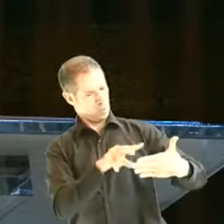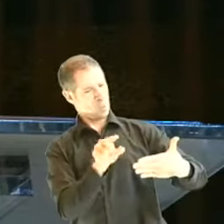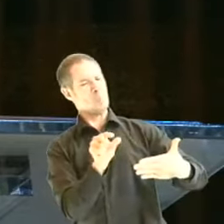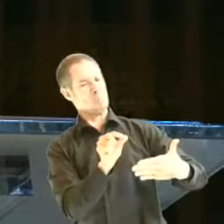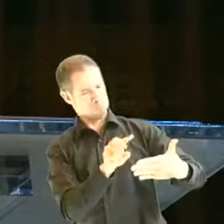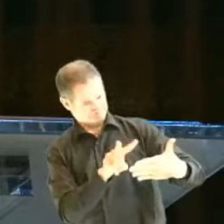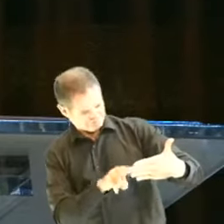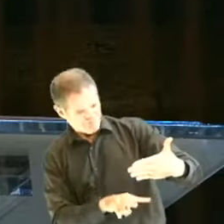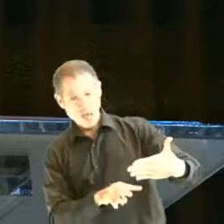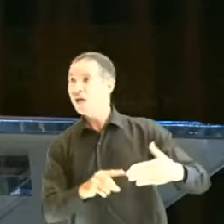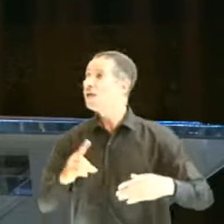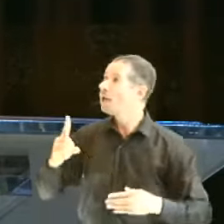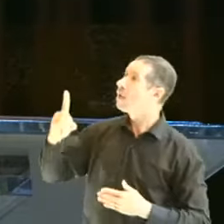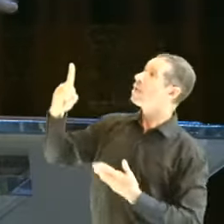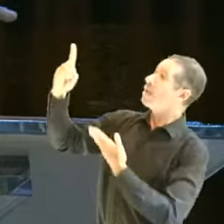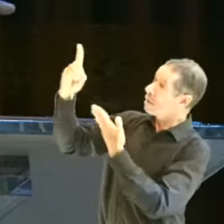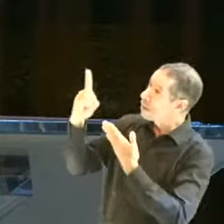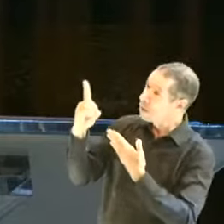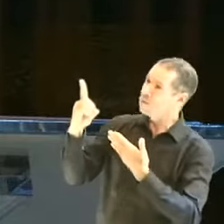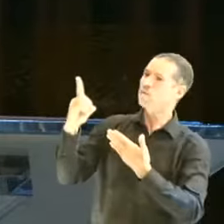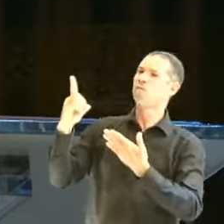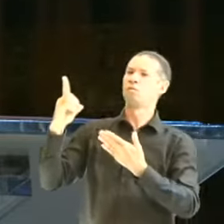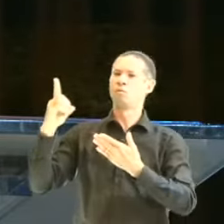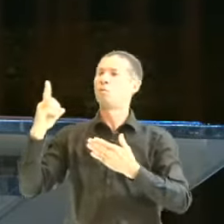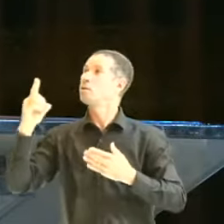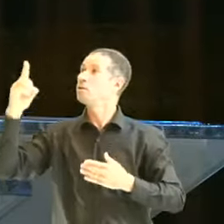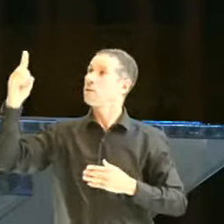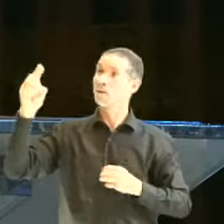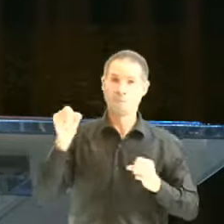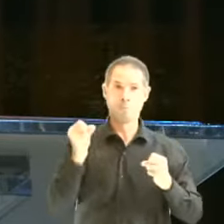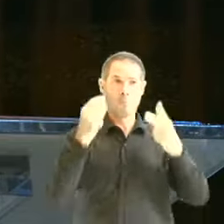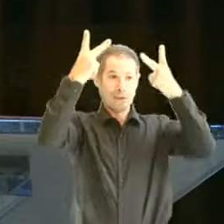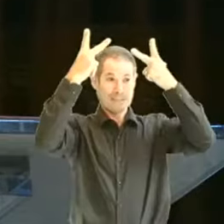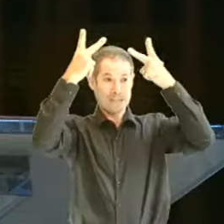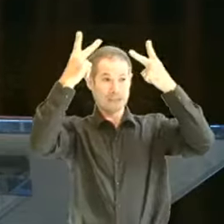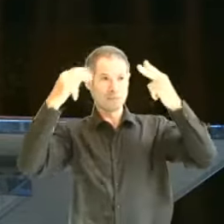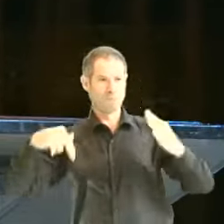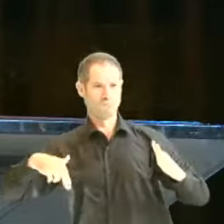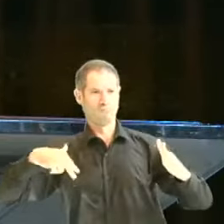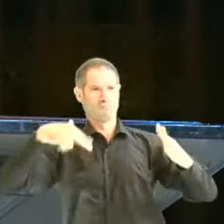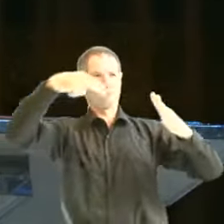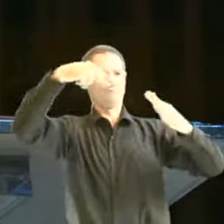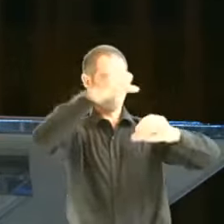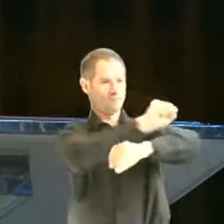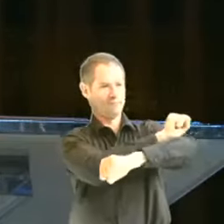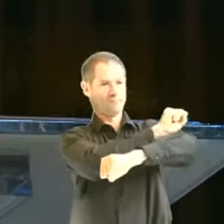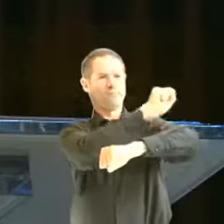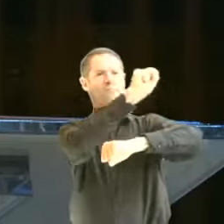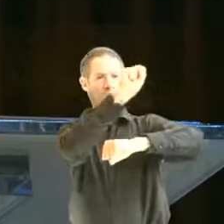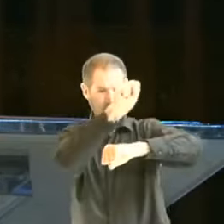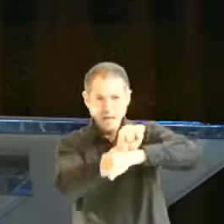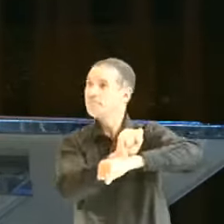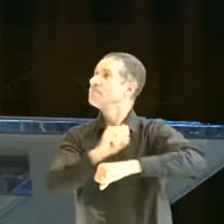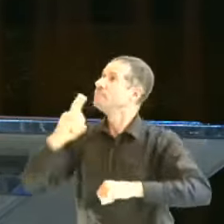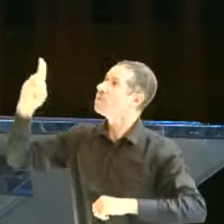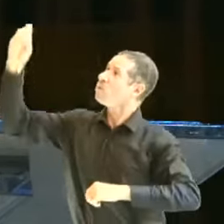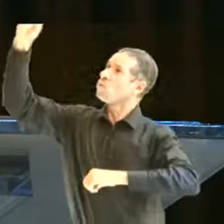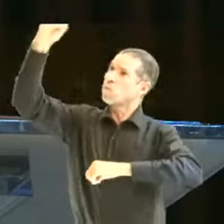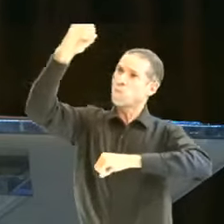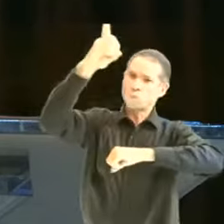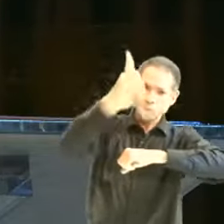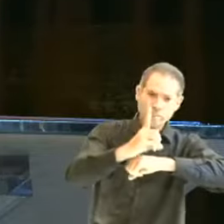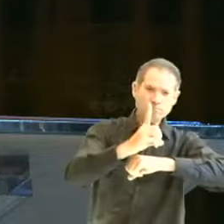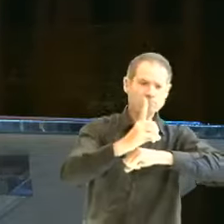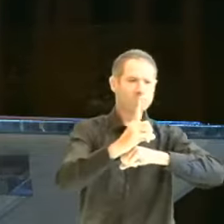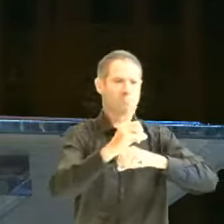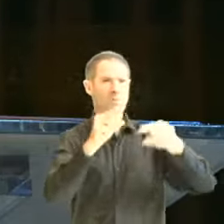quando foi conversar com Moisés em cima do Monte Sinai para dar as tábuas da lei, os 10